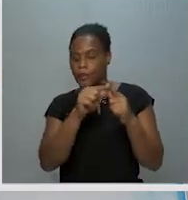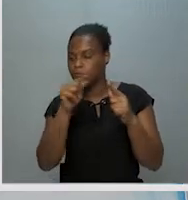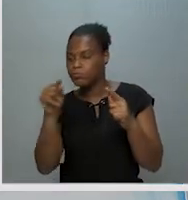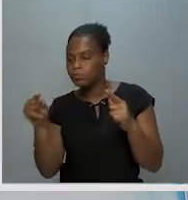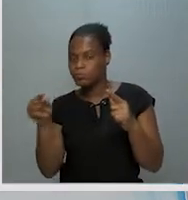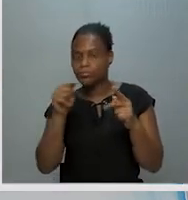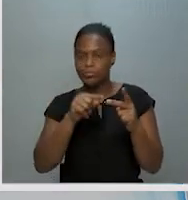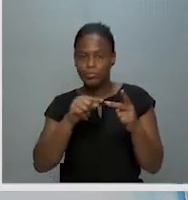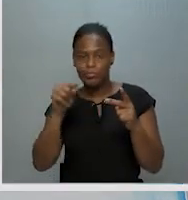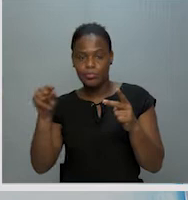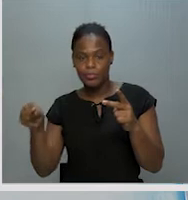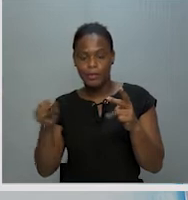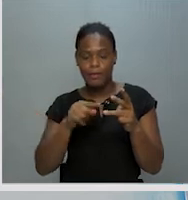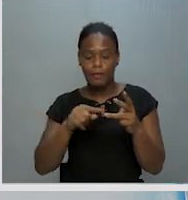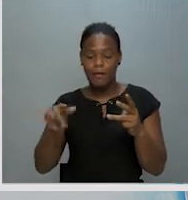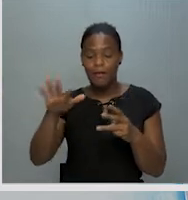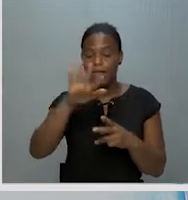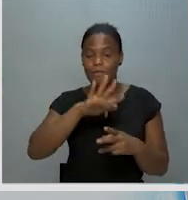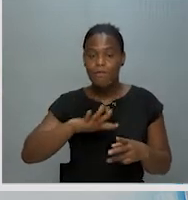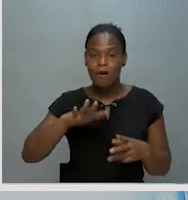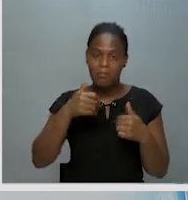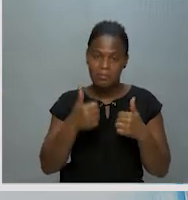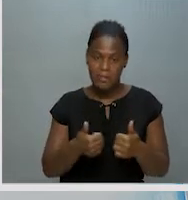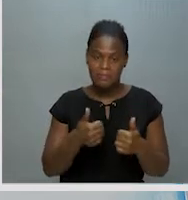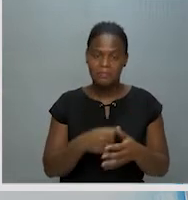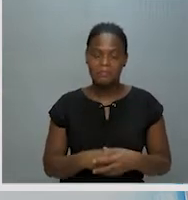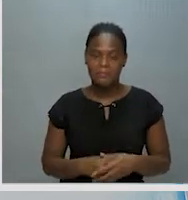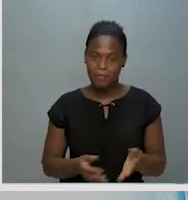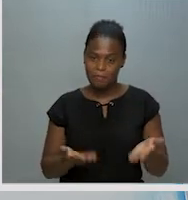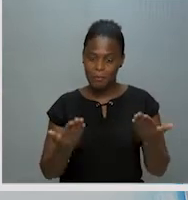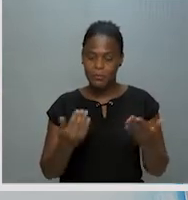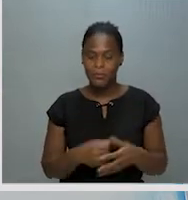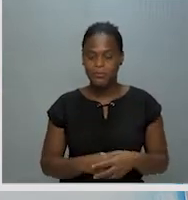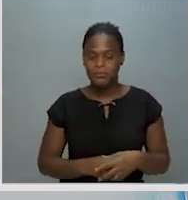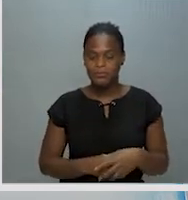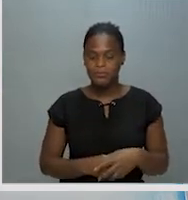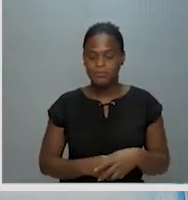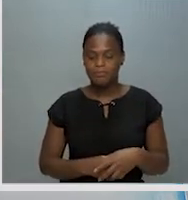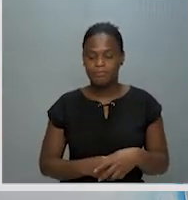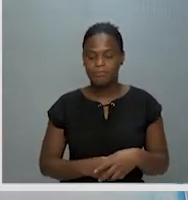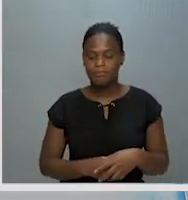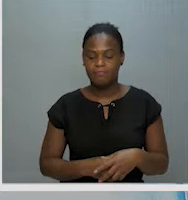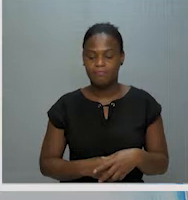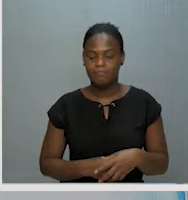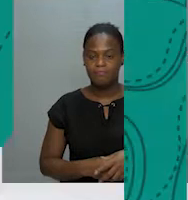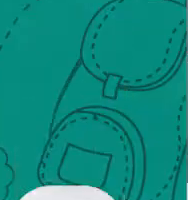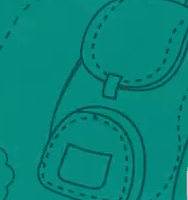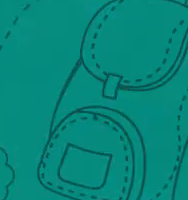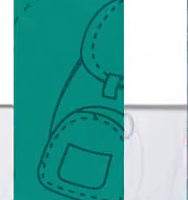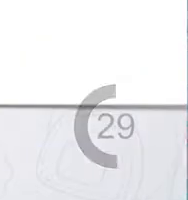estabelecer ou fazer a ligação de forma correta. Então, vamos, mão às obras.